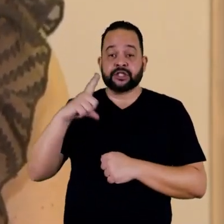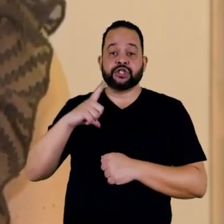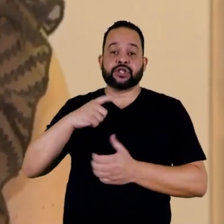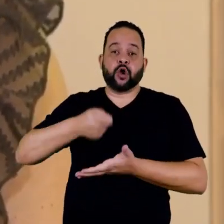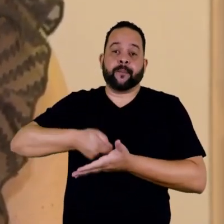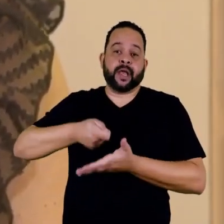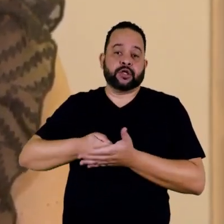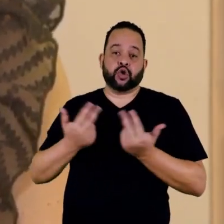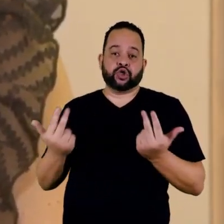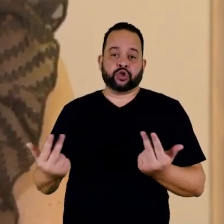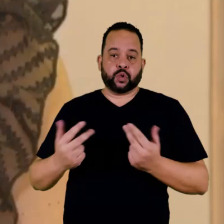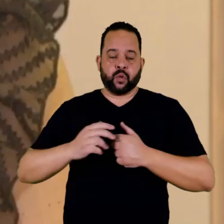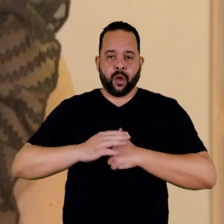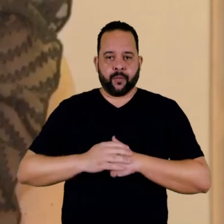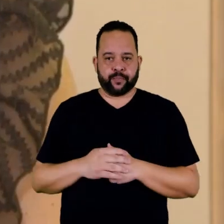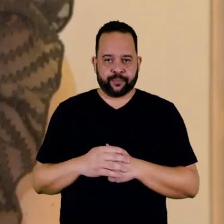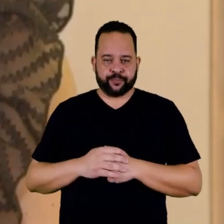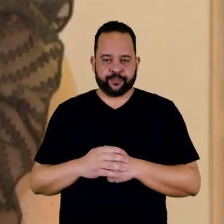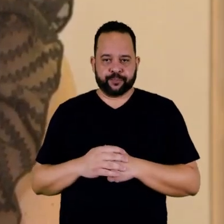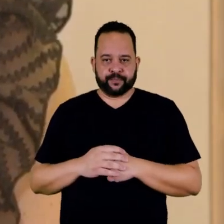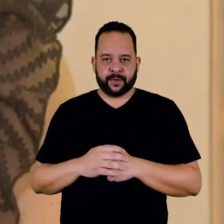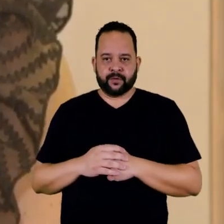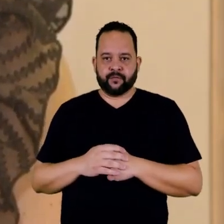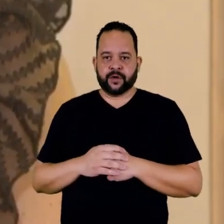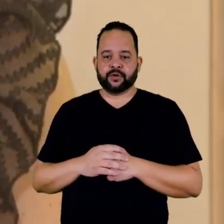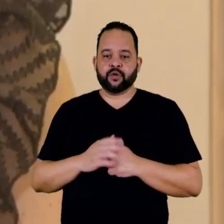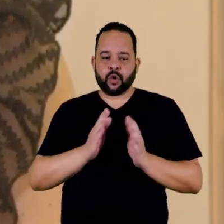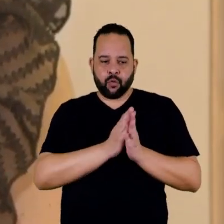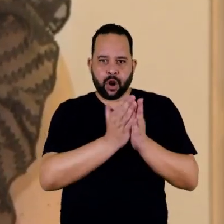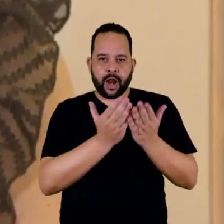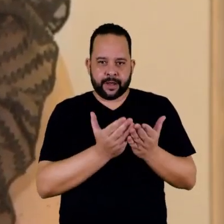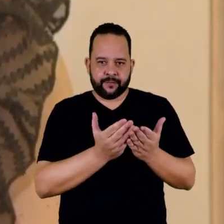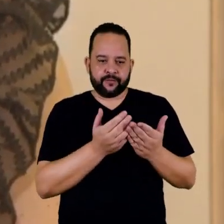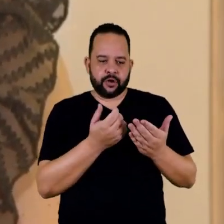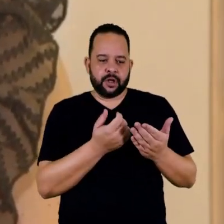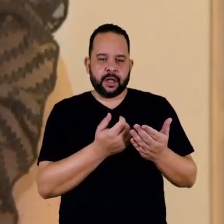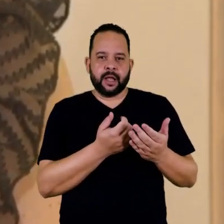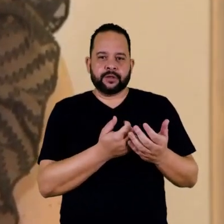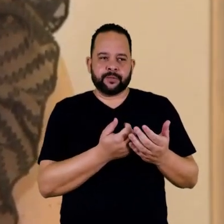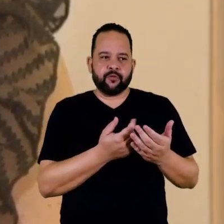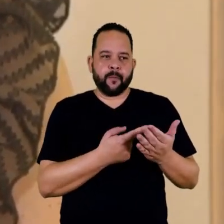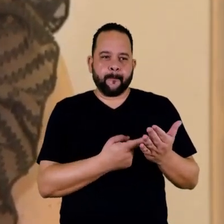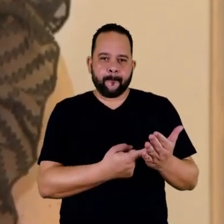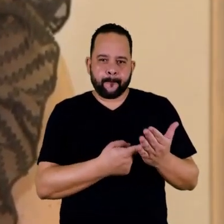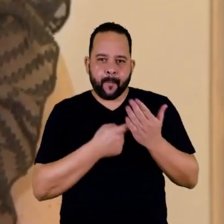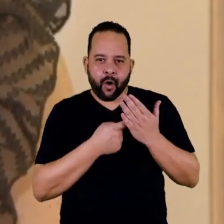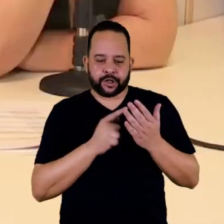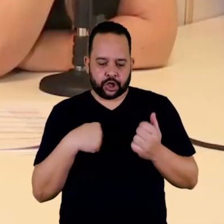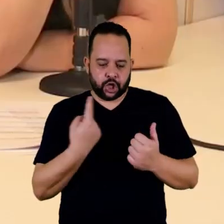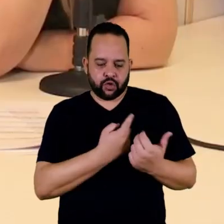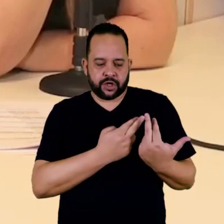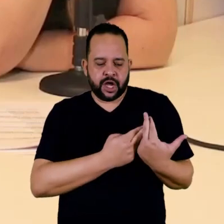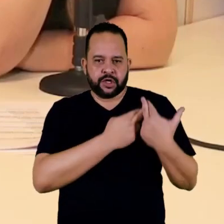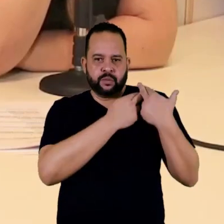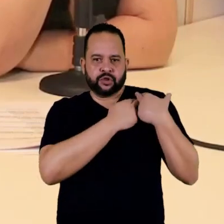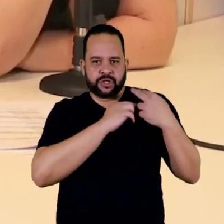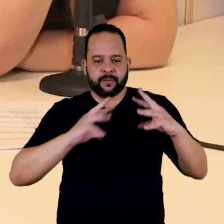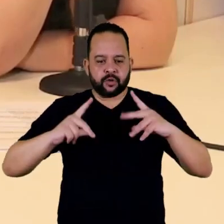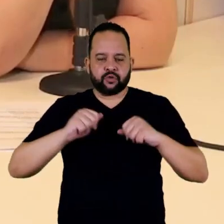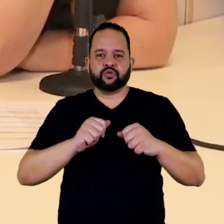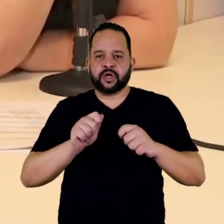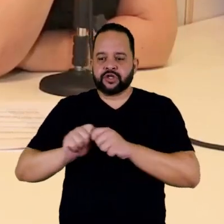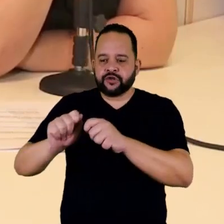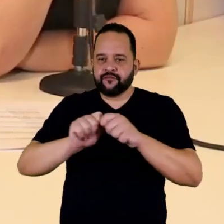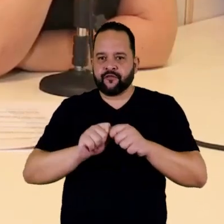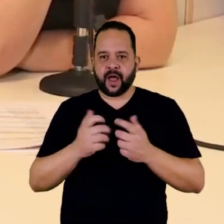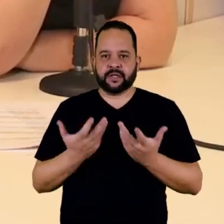também tem deveres Então eu acho que quando o Pequeno Príncipe fala ali né que a gente é responsável por tudo aquilo que a gente